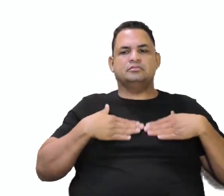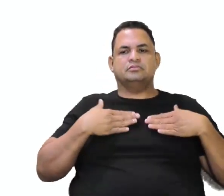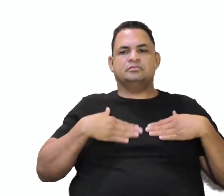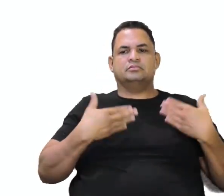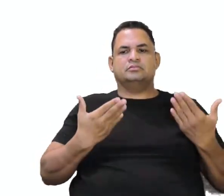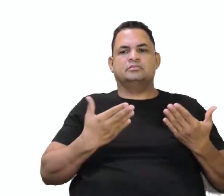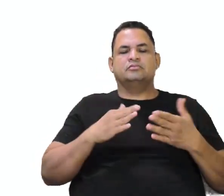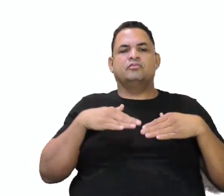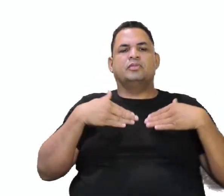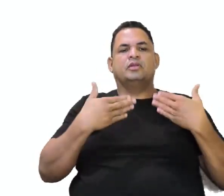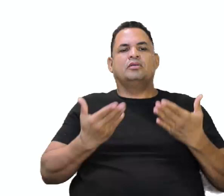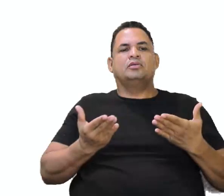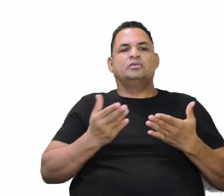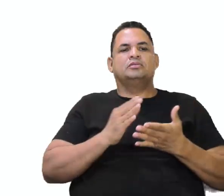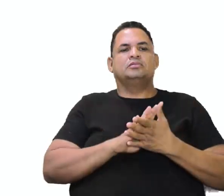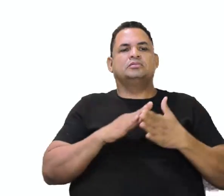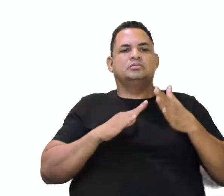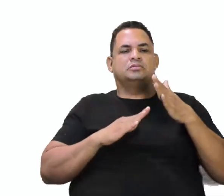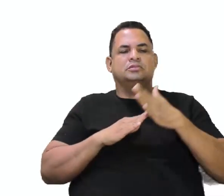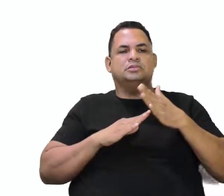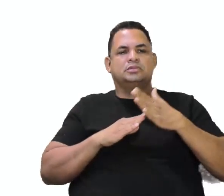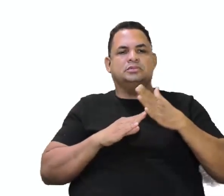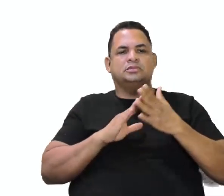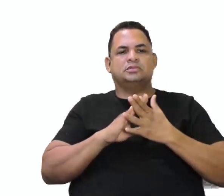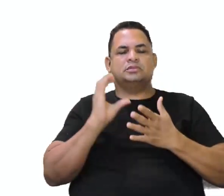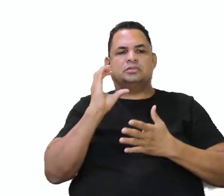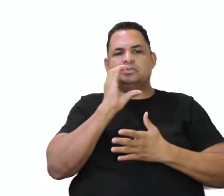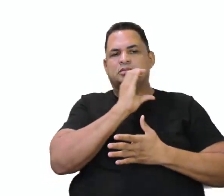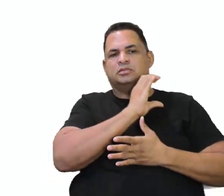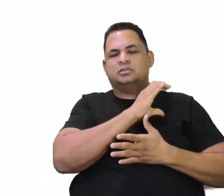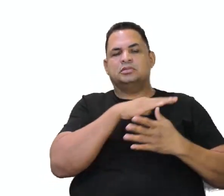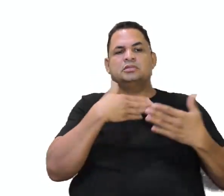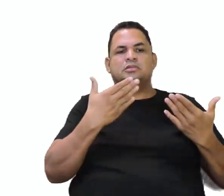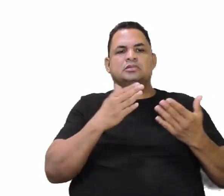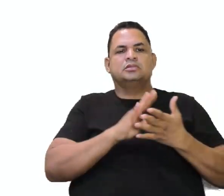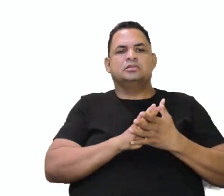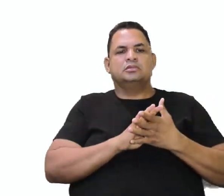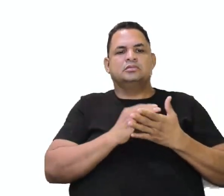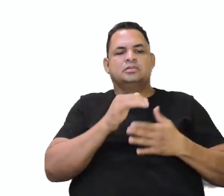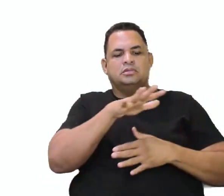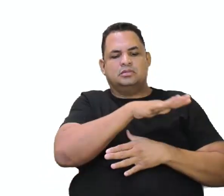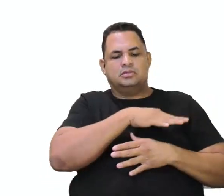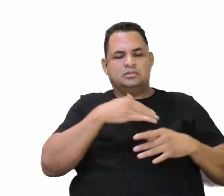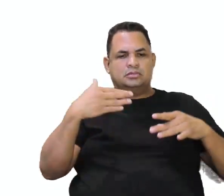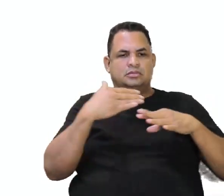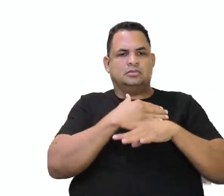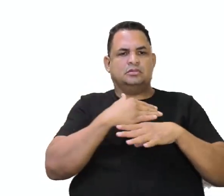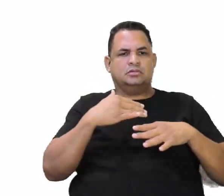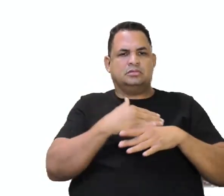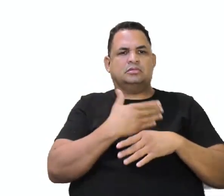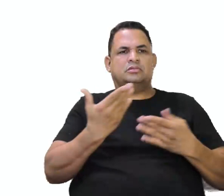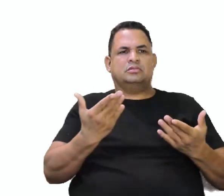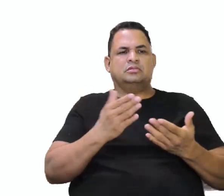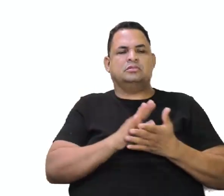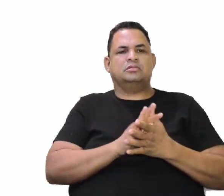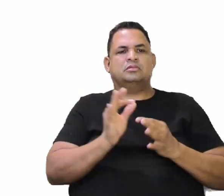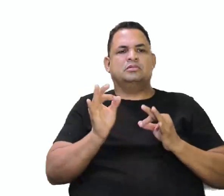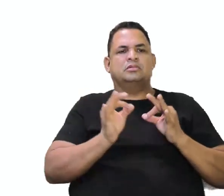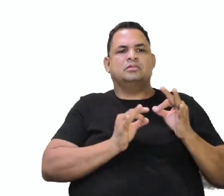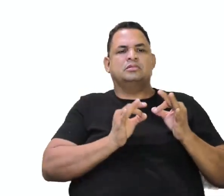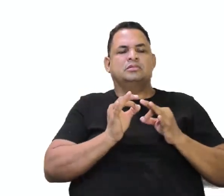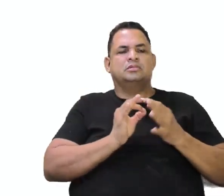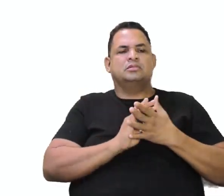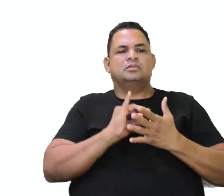Tranquilíssima. Quando a gente fala de retenção de calor pela ativação de áreas urbanas, a gente está falando da formação de